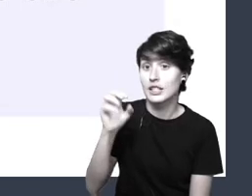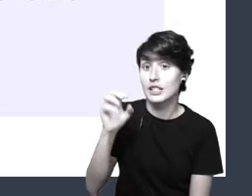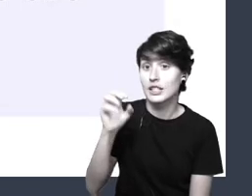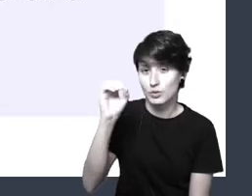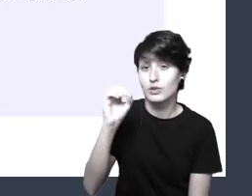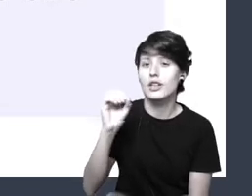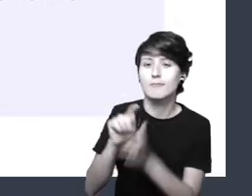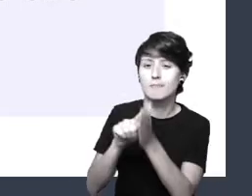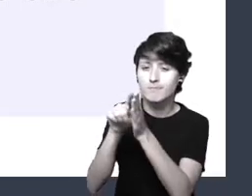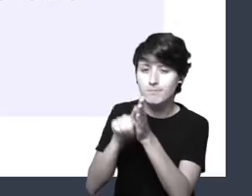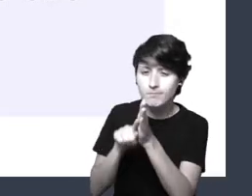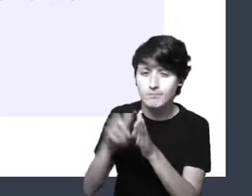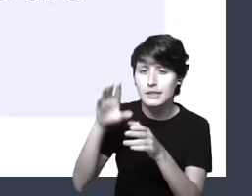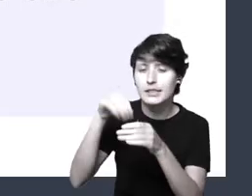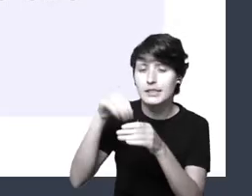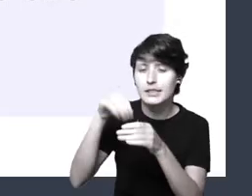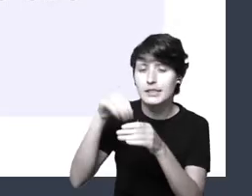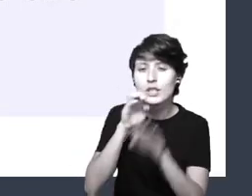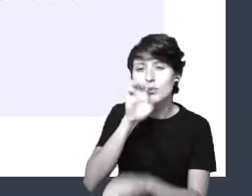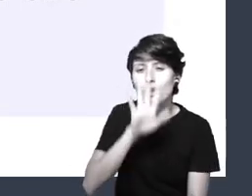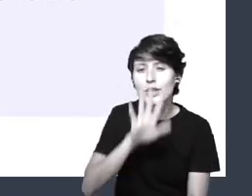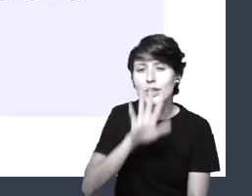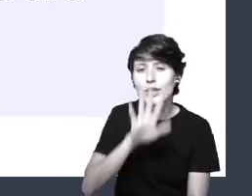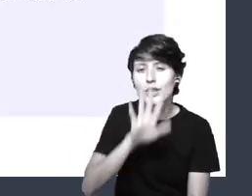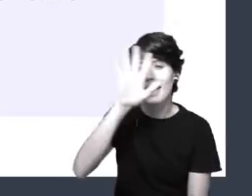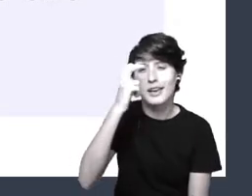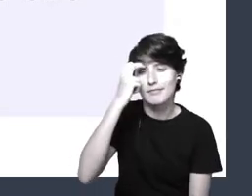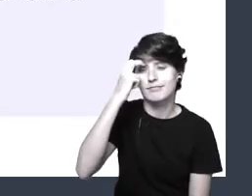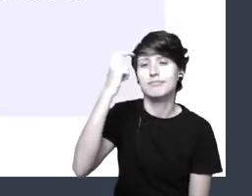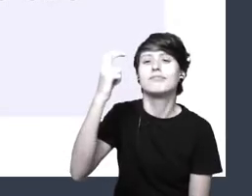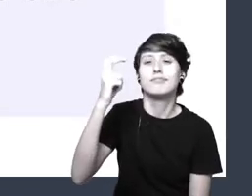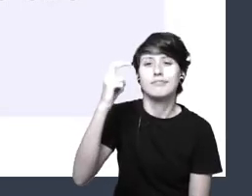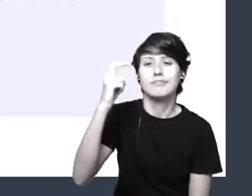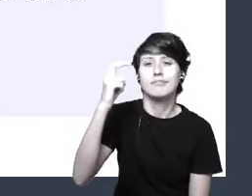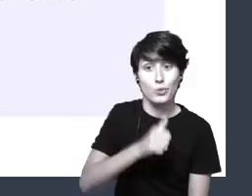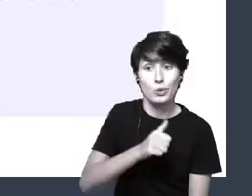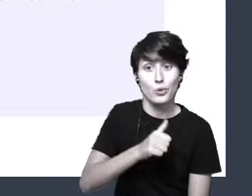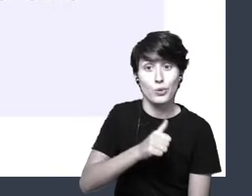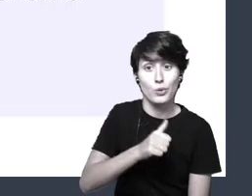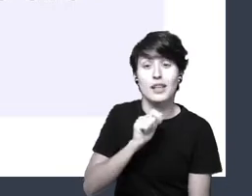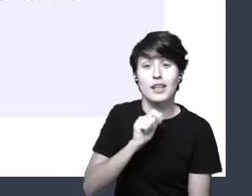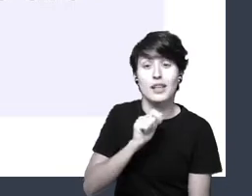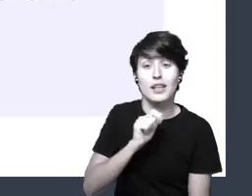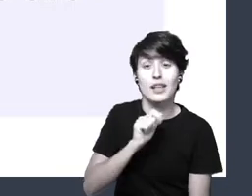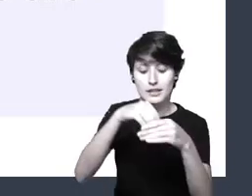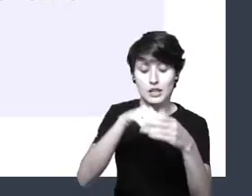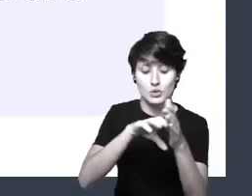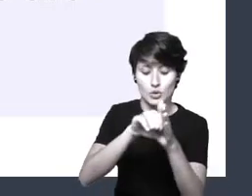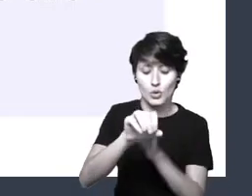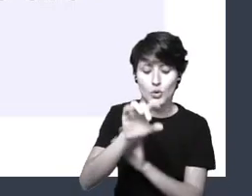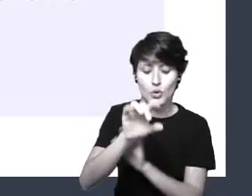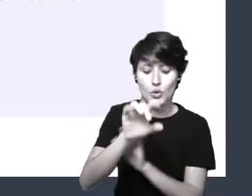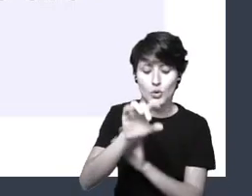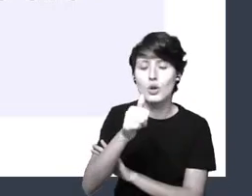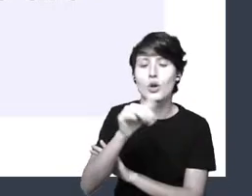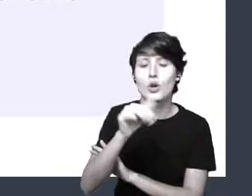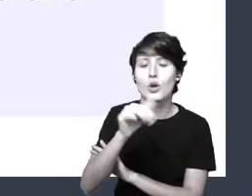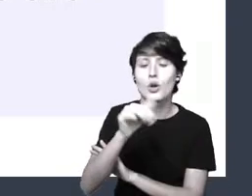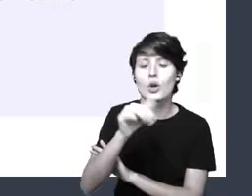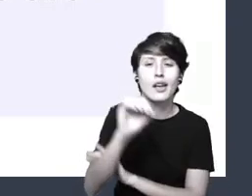Facebook nessa área de inteligência artificial são mulheres. Já no Google, apenas 10% são